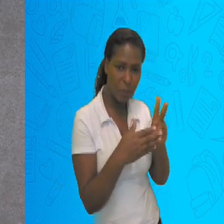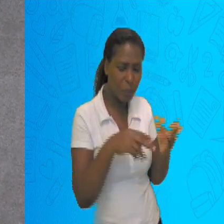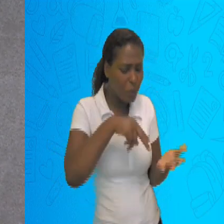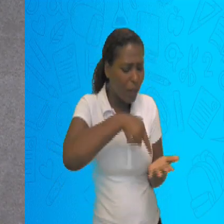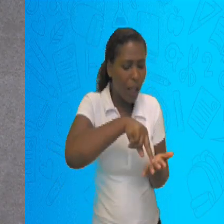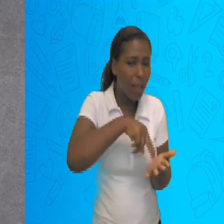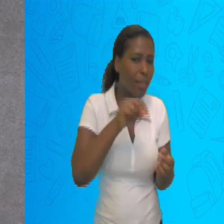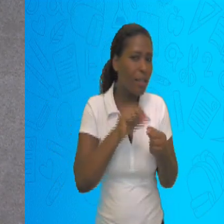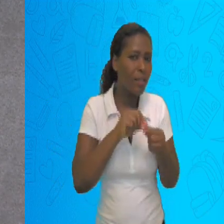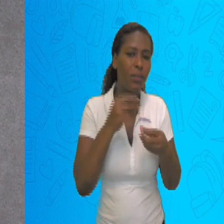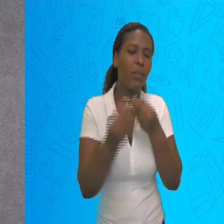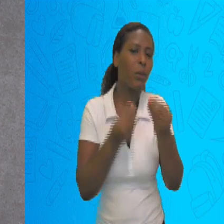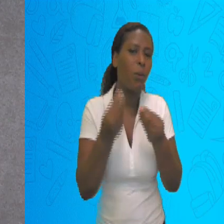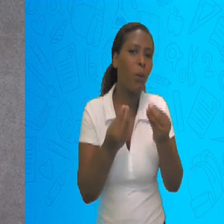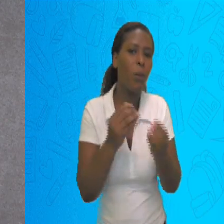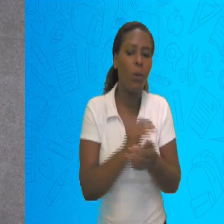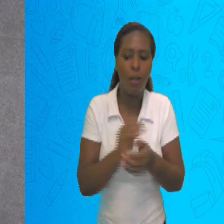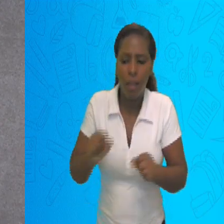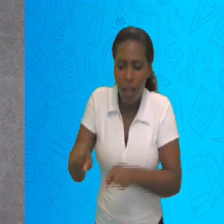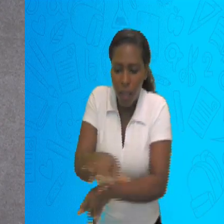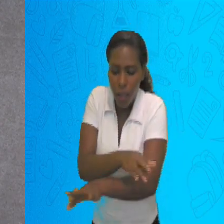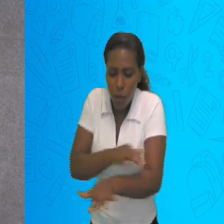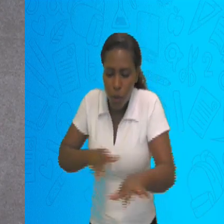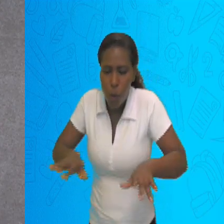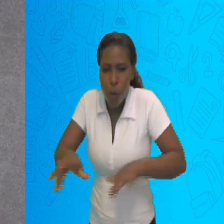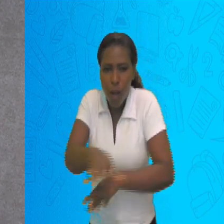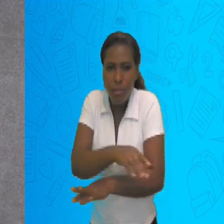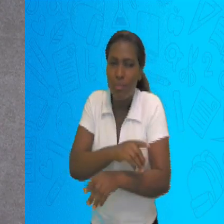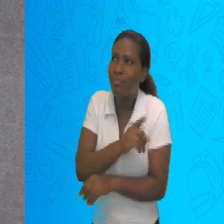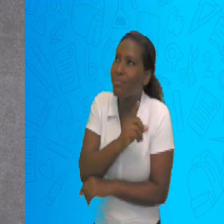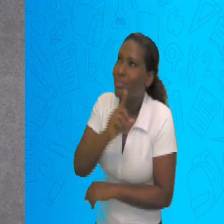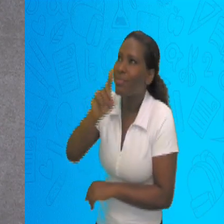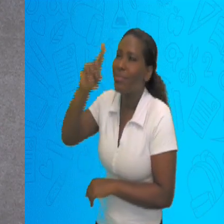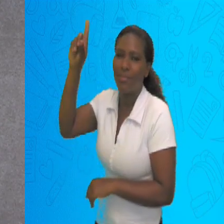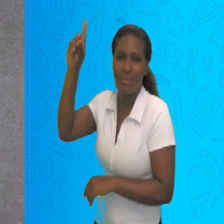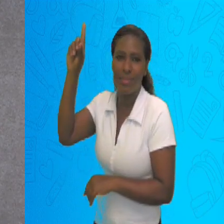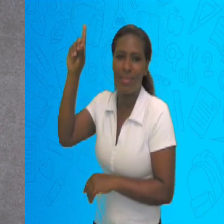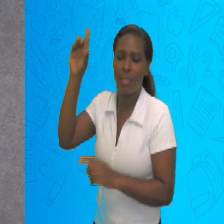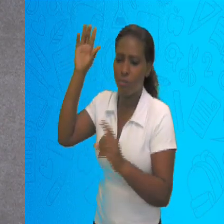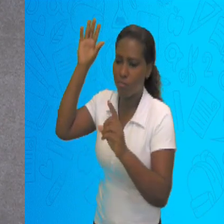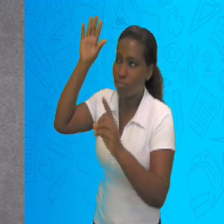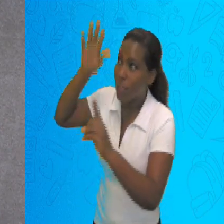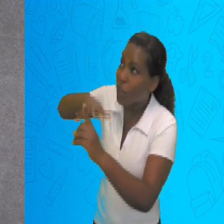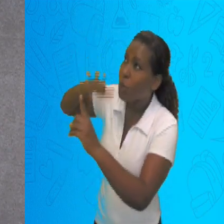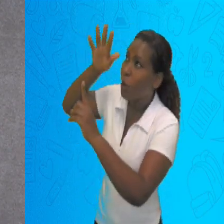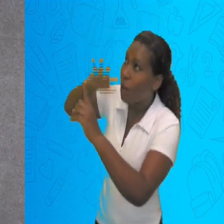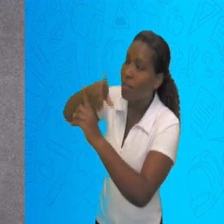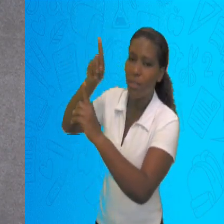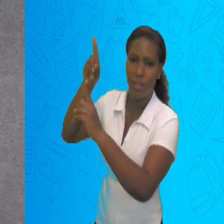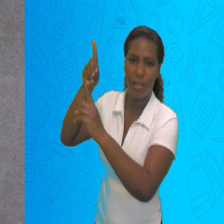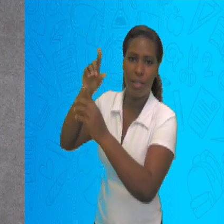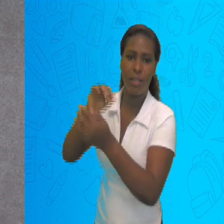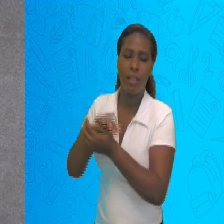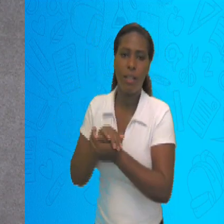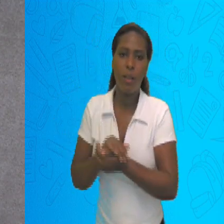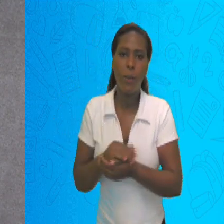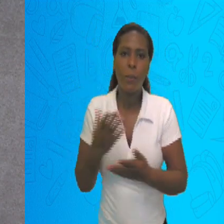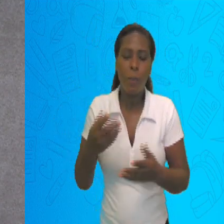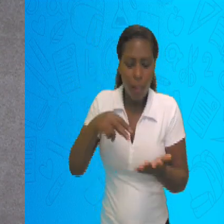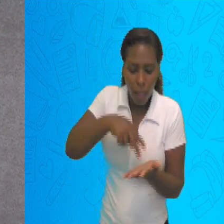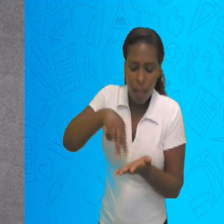festividades religiosos, entoados em agradecimentos ou como formas de pedido às